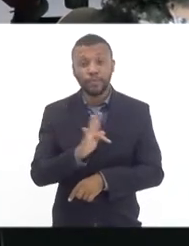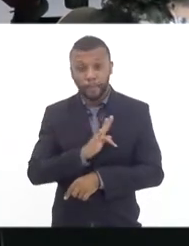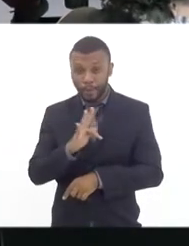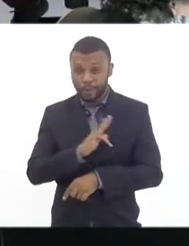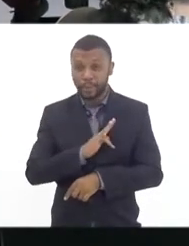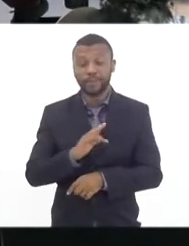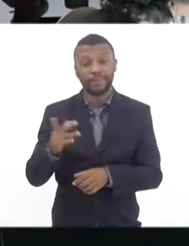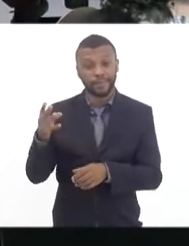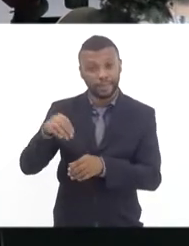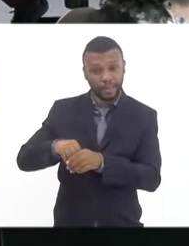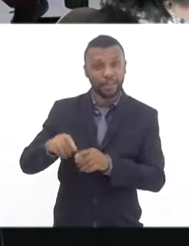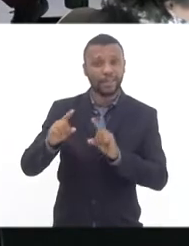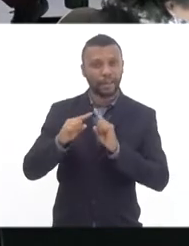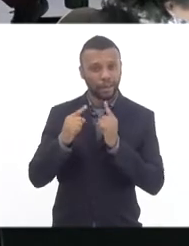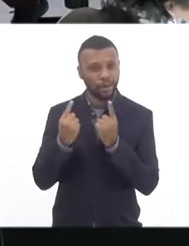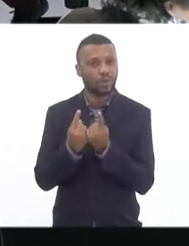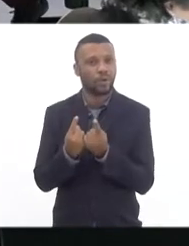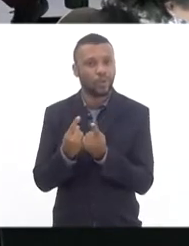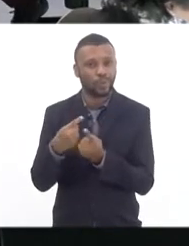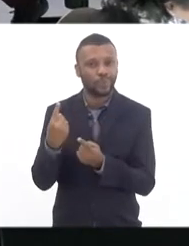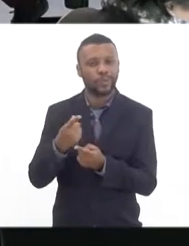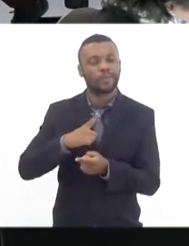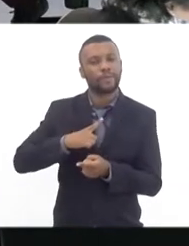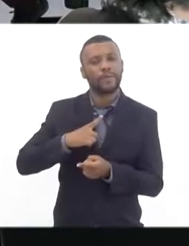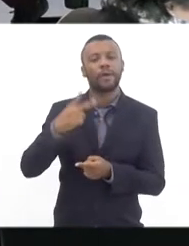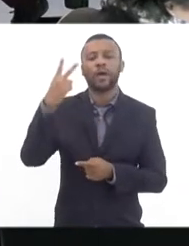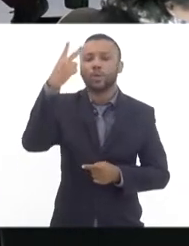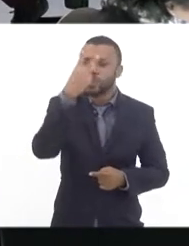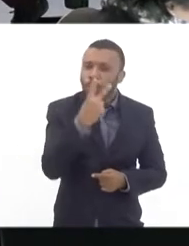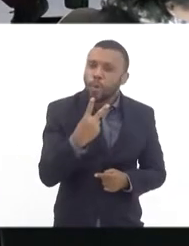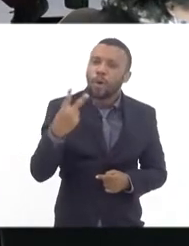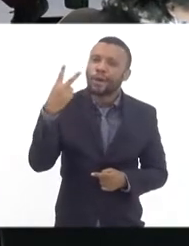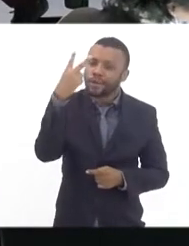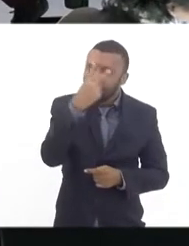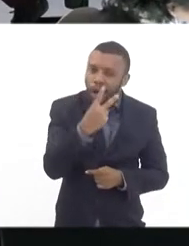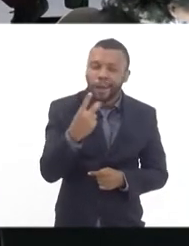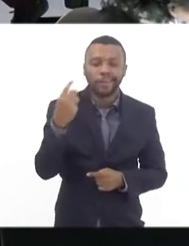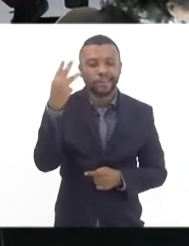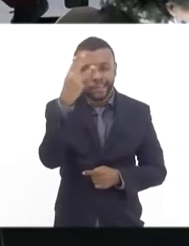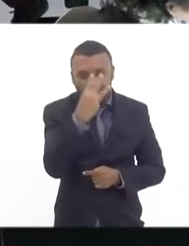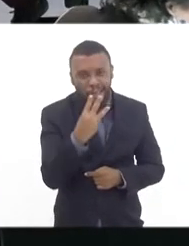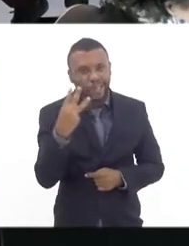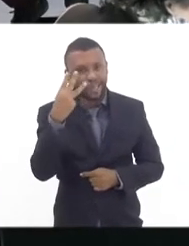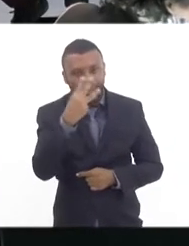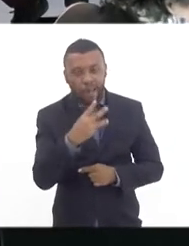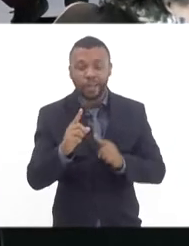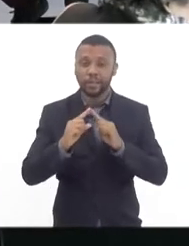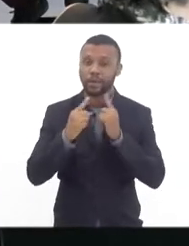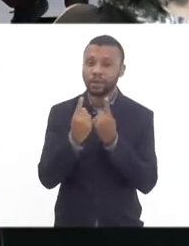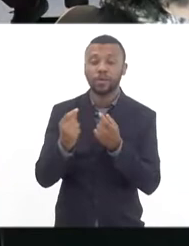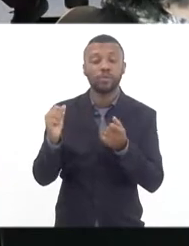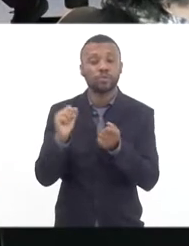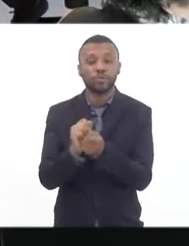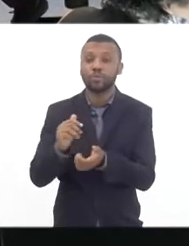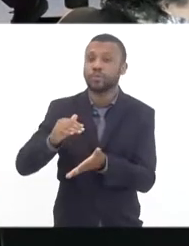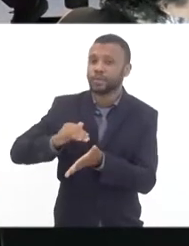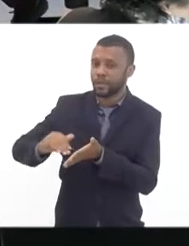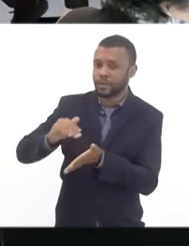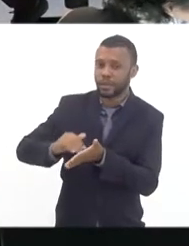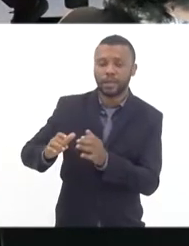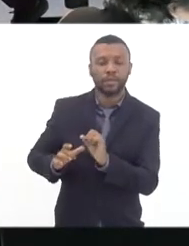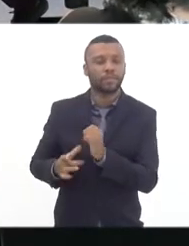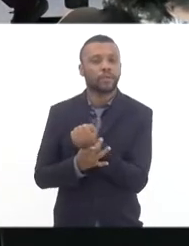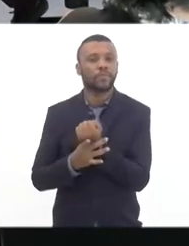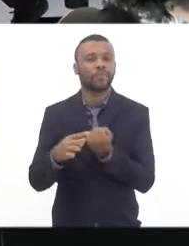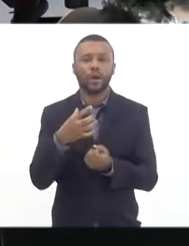naquela reunião, né, Romário? A gente levou, acho que, mais de 2 horas de reunião com o secretário de Estado de Segurança, e a gente argumentando como